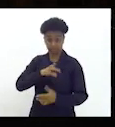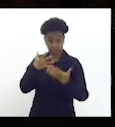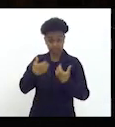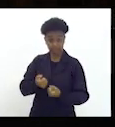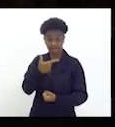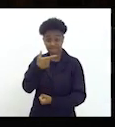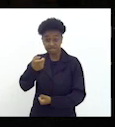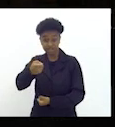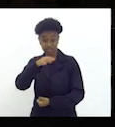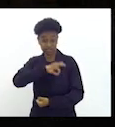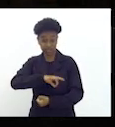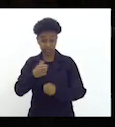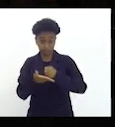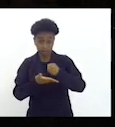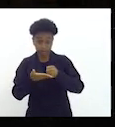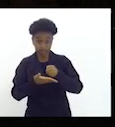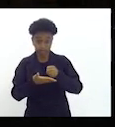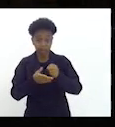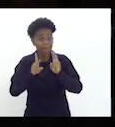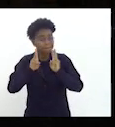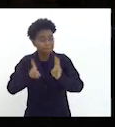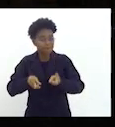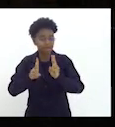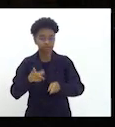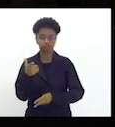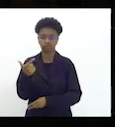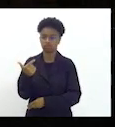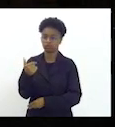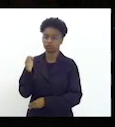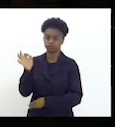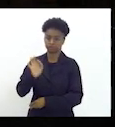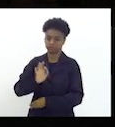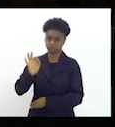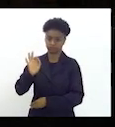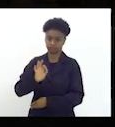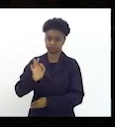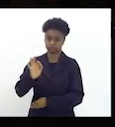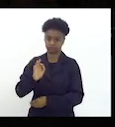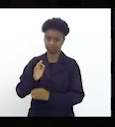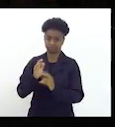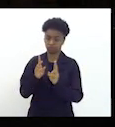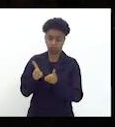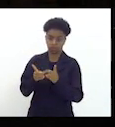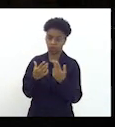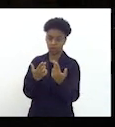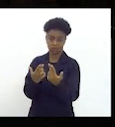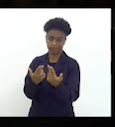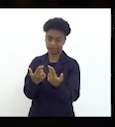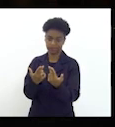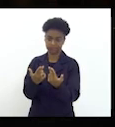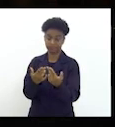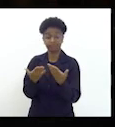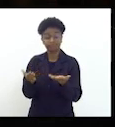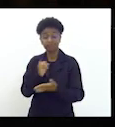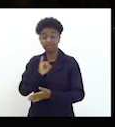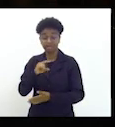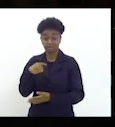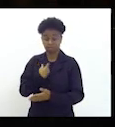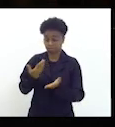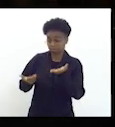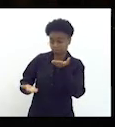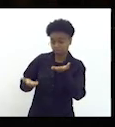mínimos vai ser os mesmos 12 por cento . se a gente fizer um